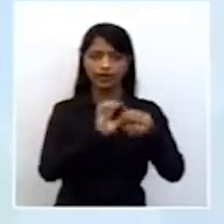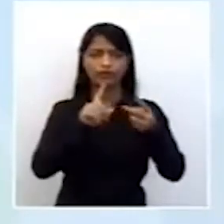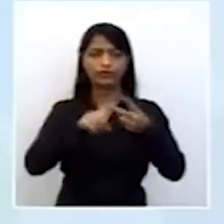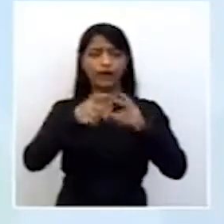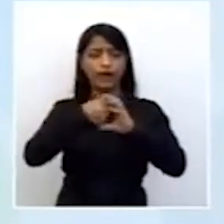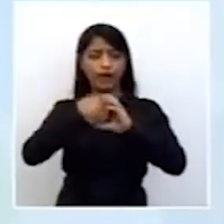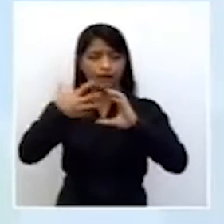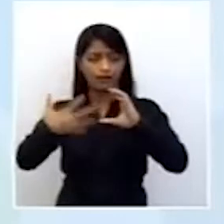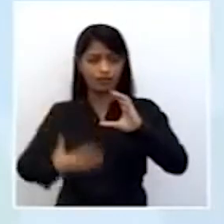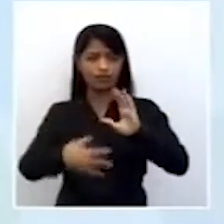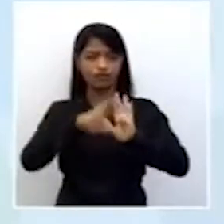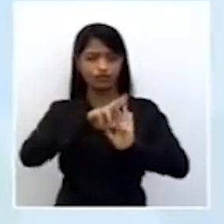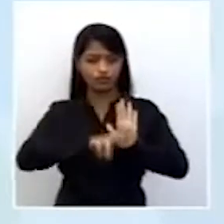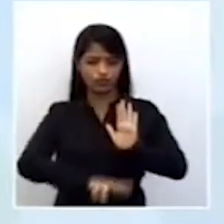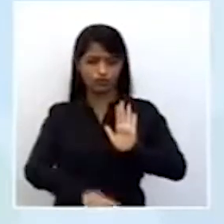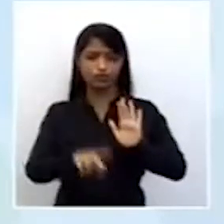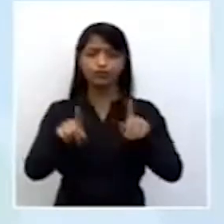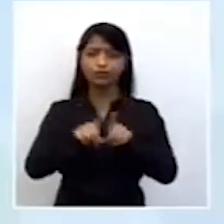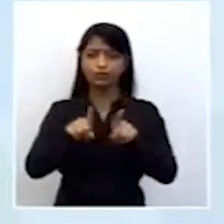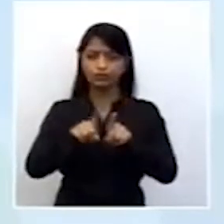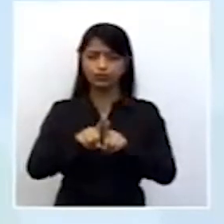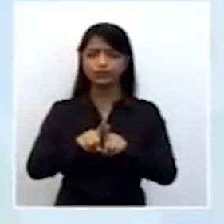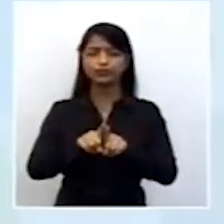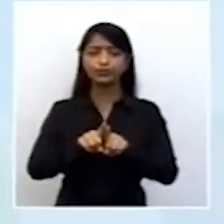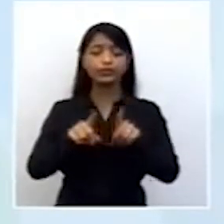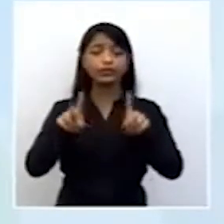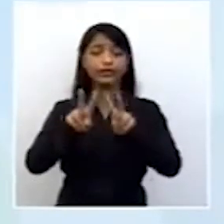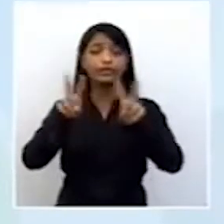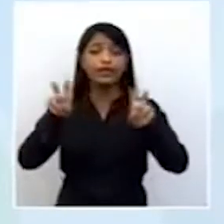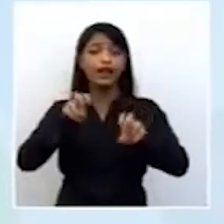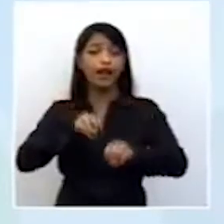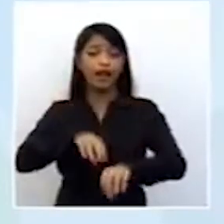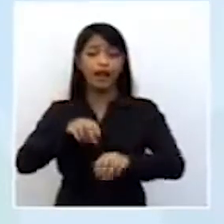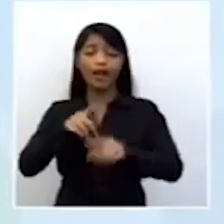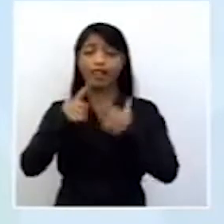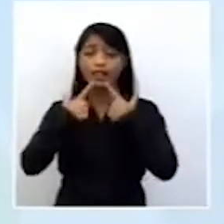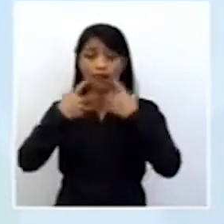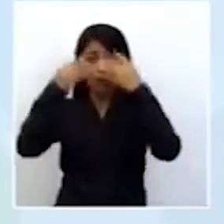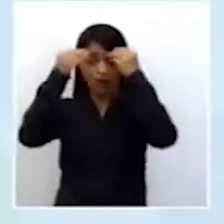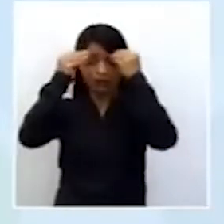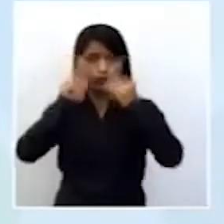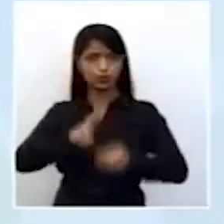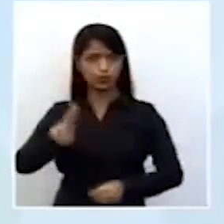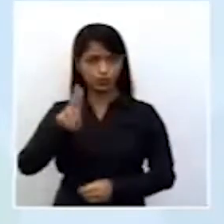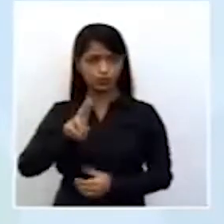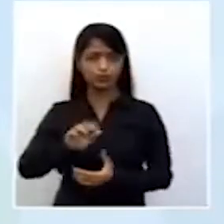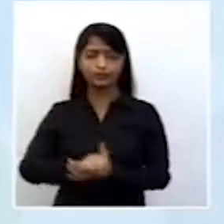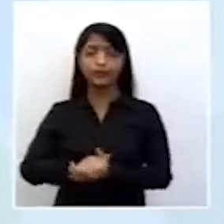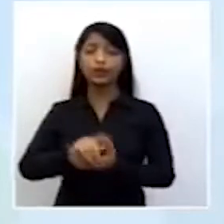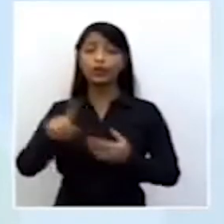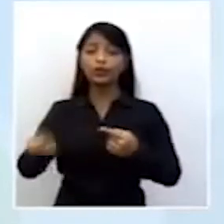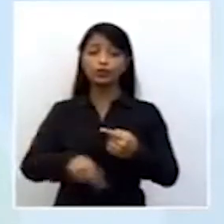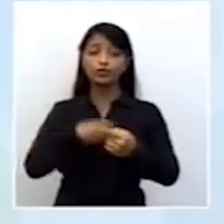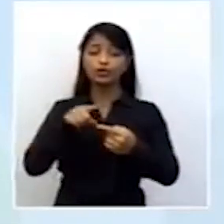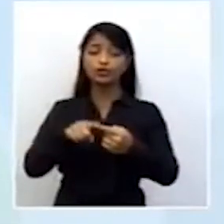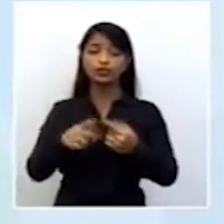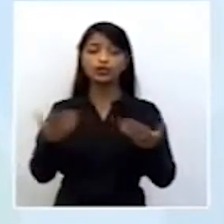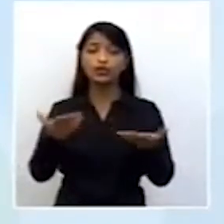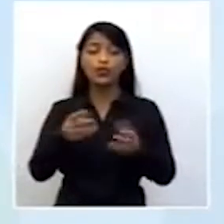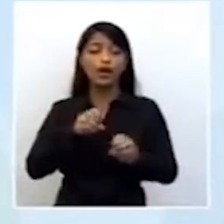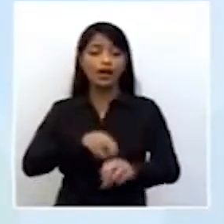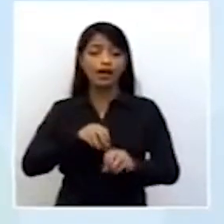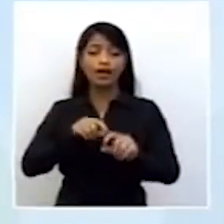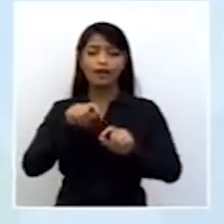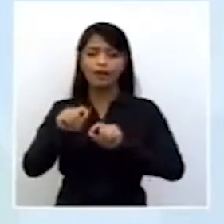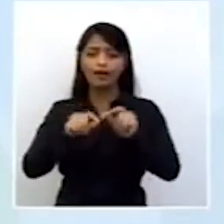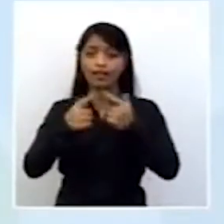do gênero. O tema da aula, utilização da linguagem. E os objetivos da aula de hoje,